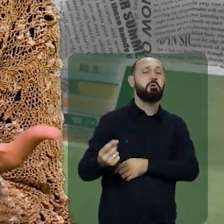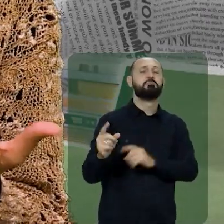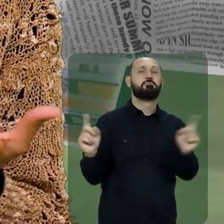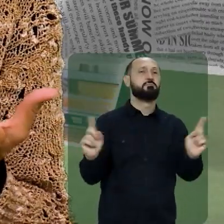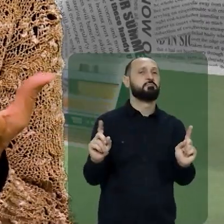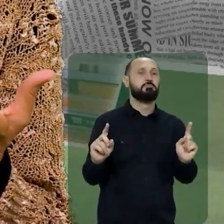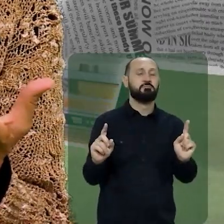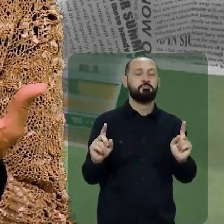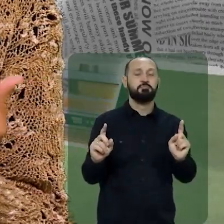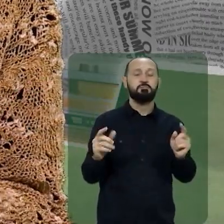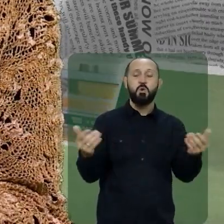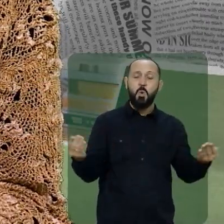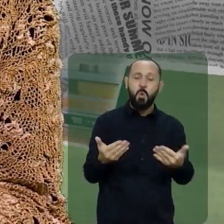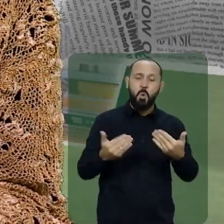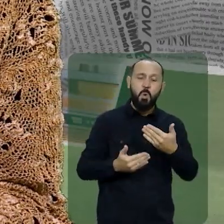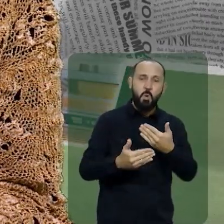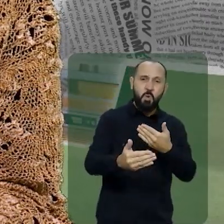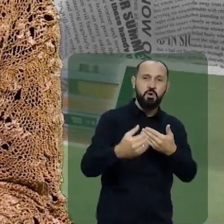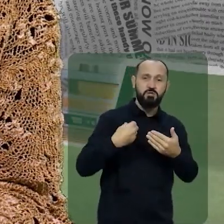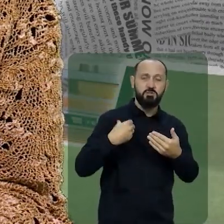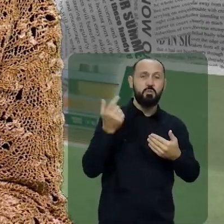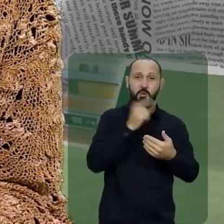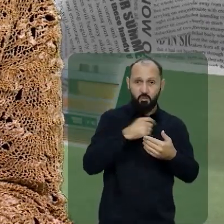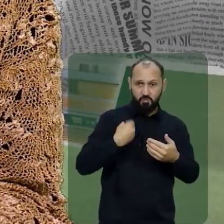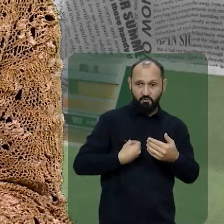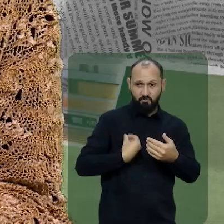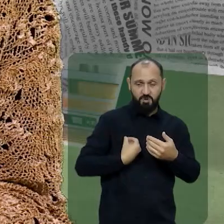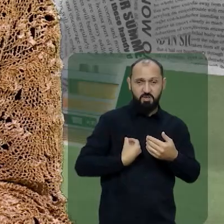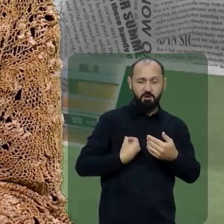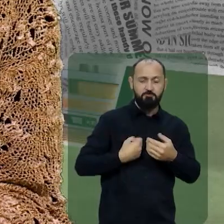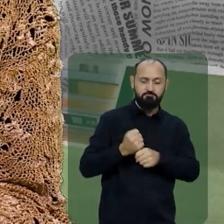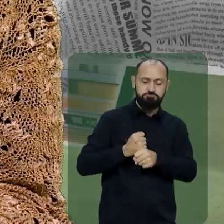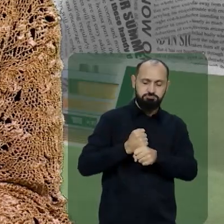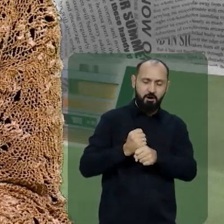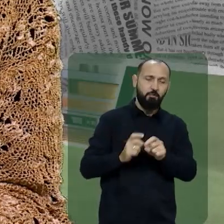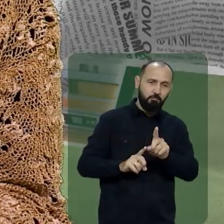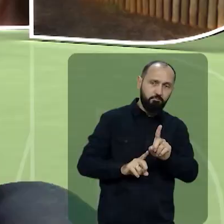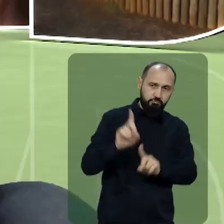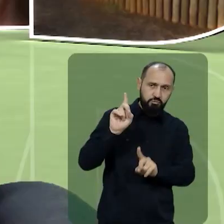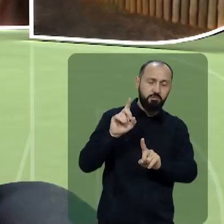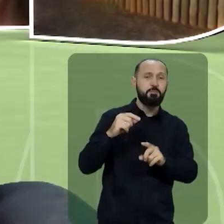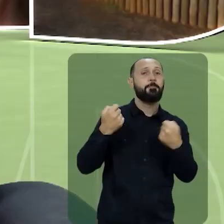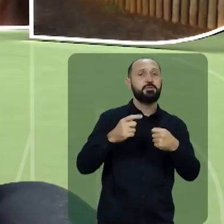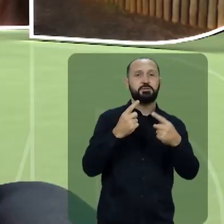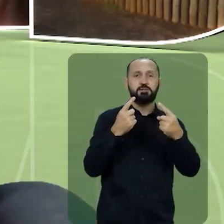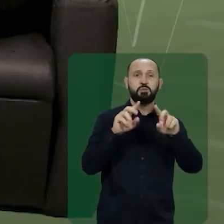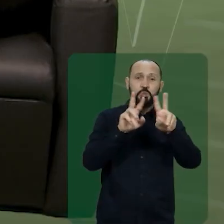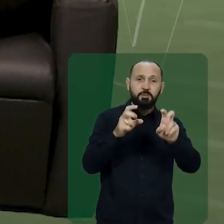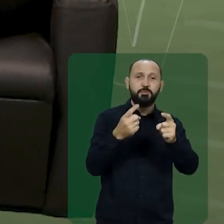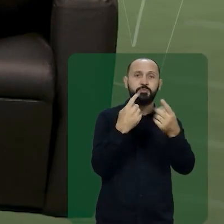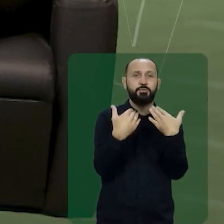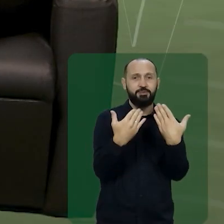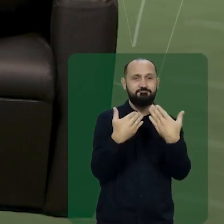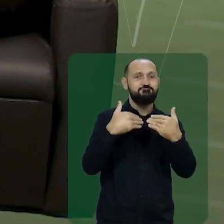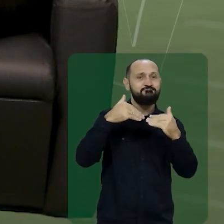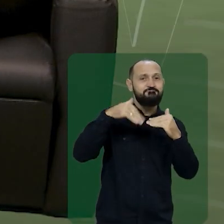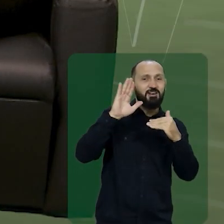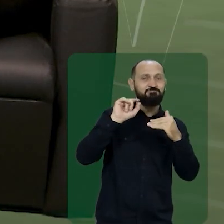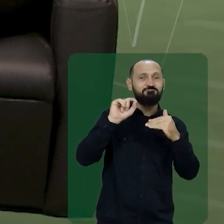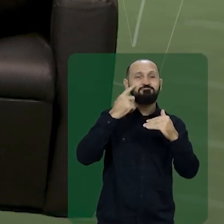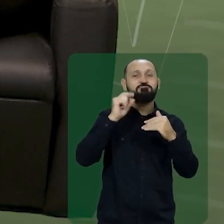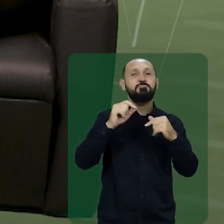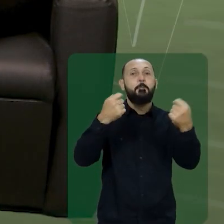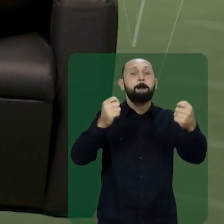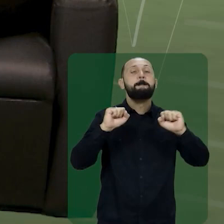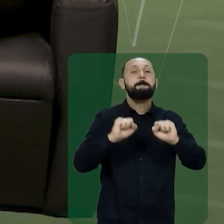né? E hoje, como elas vivem mais, é preciso fazer essas discussões. E aí, o que é